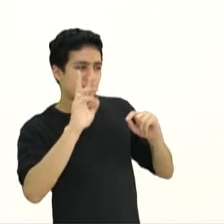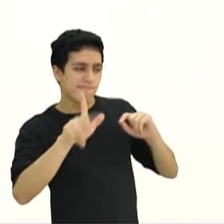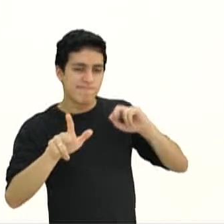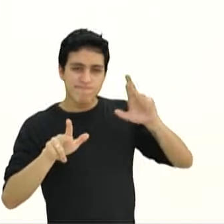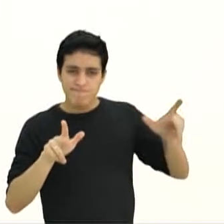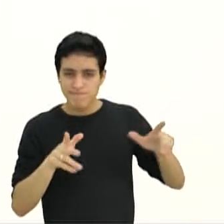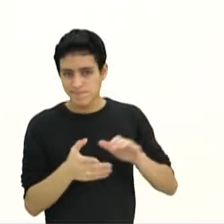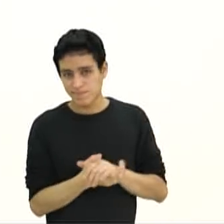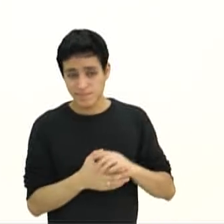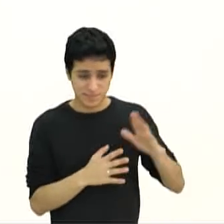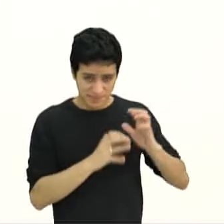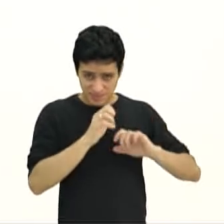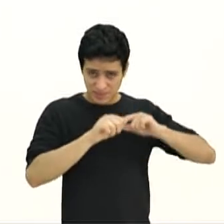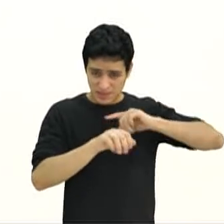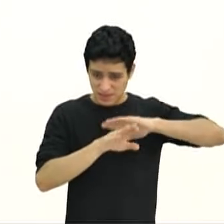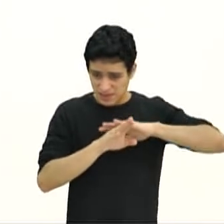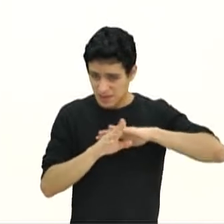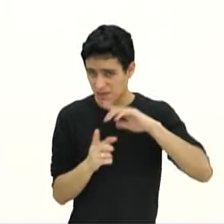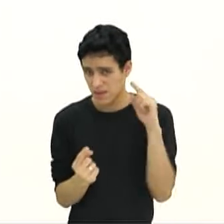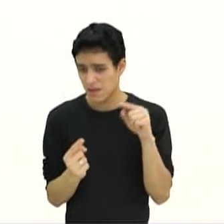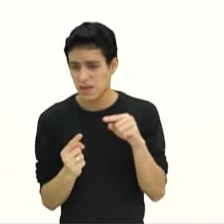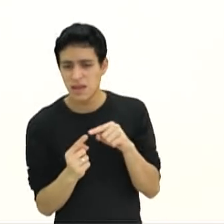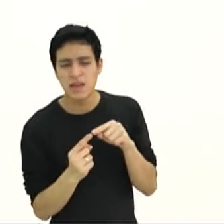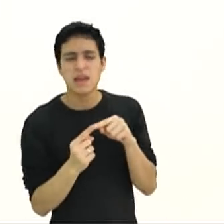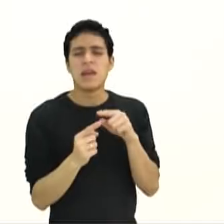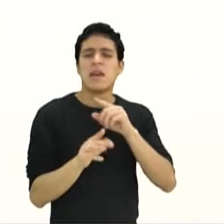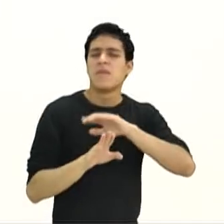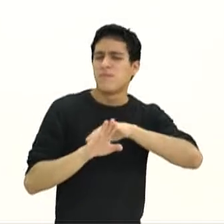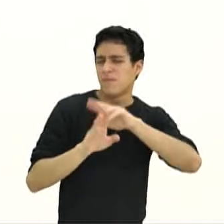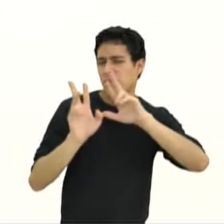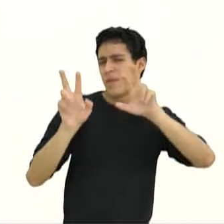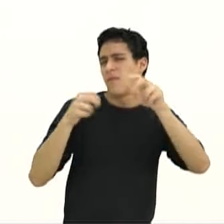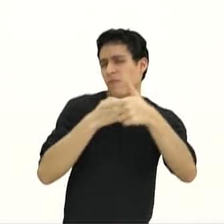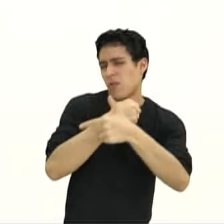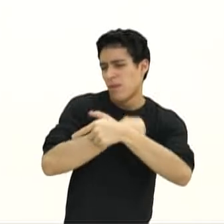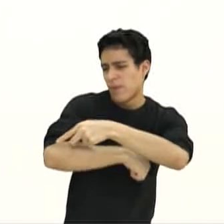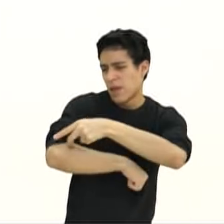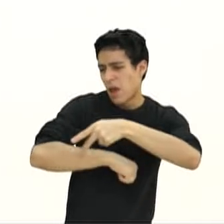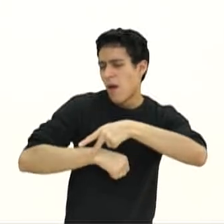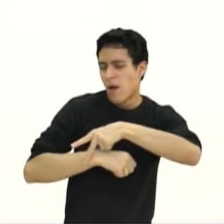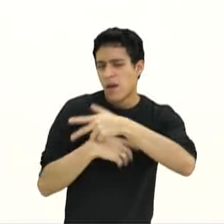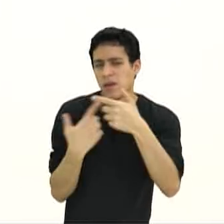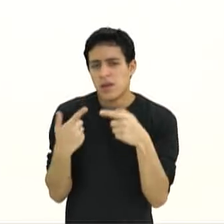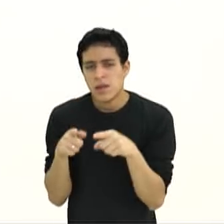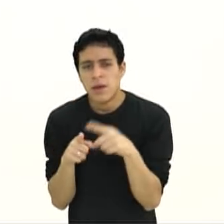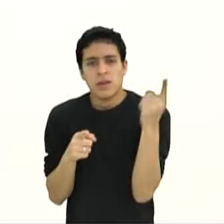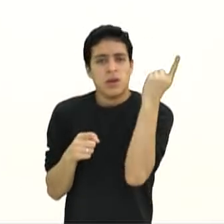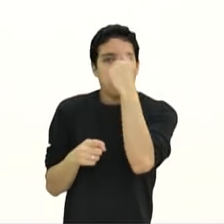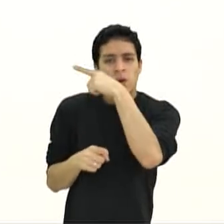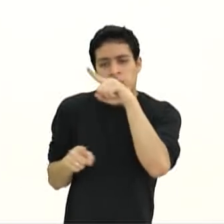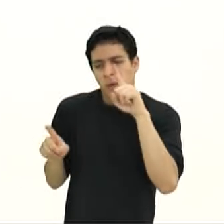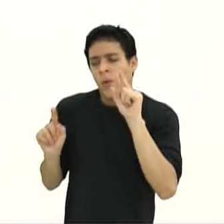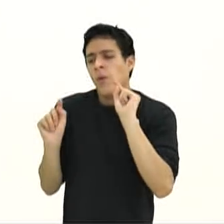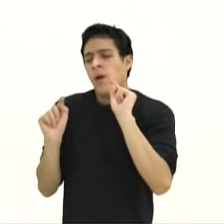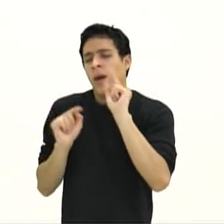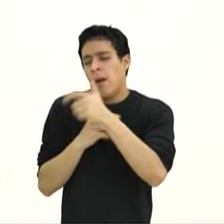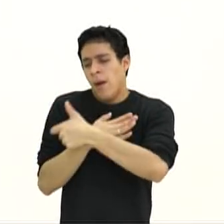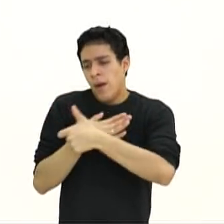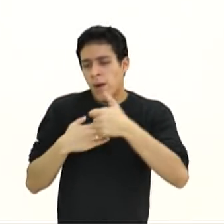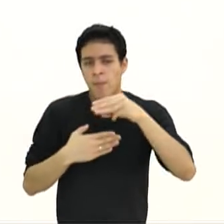intrigas possuem também uma função pedagógica. E, finalmente, terminamos com uma